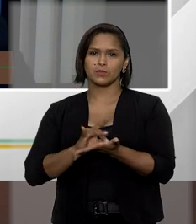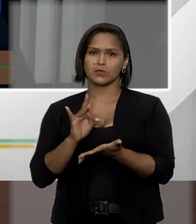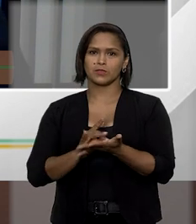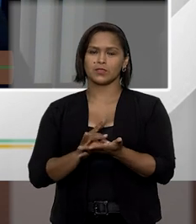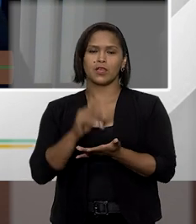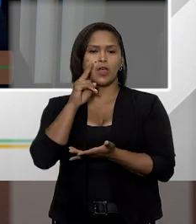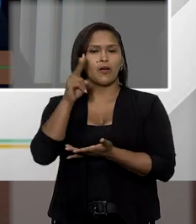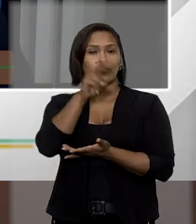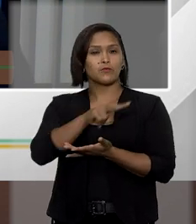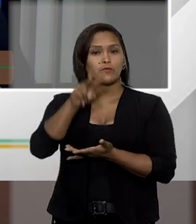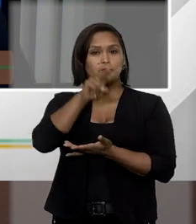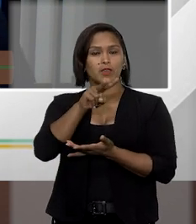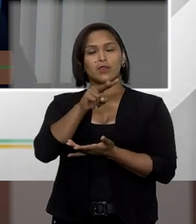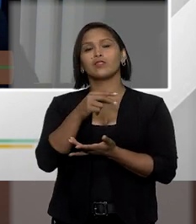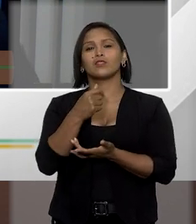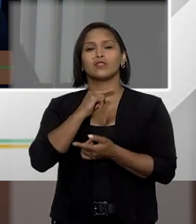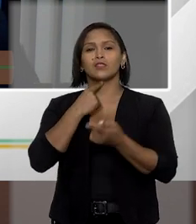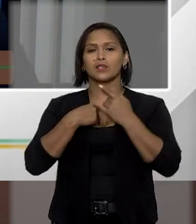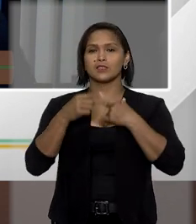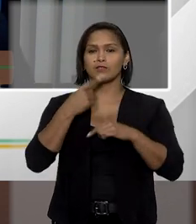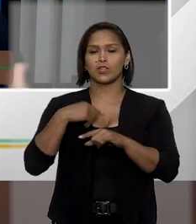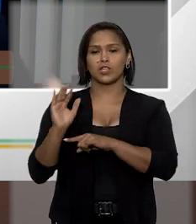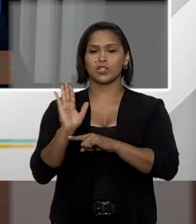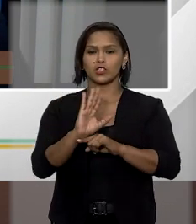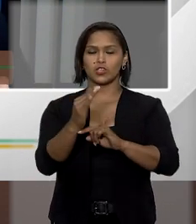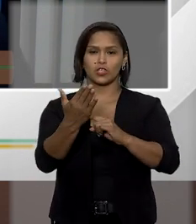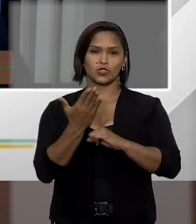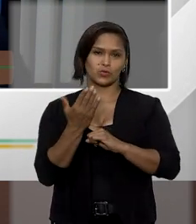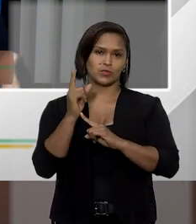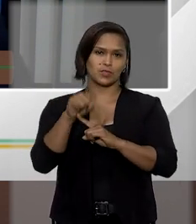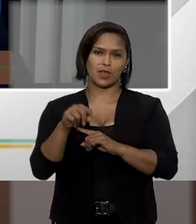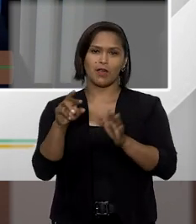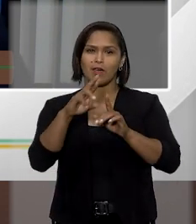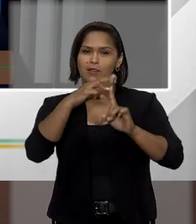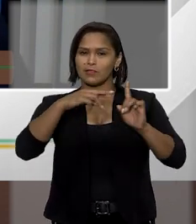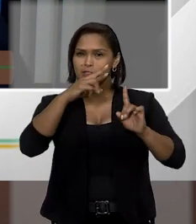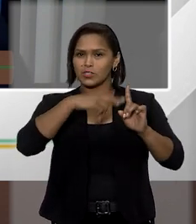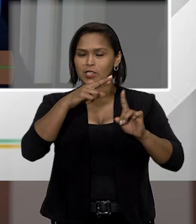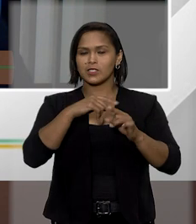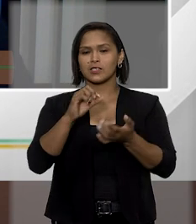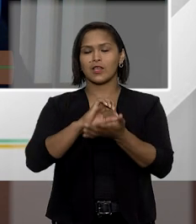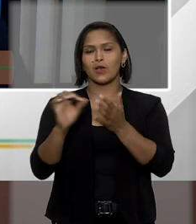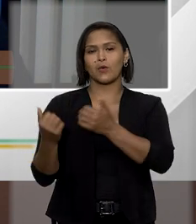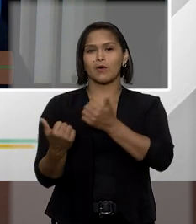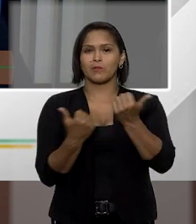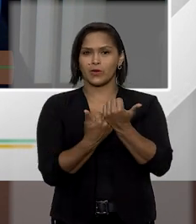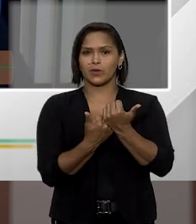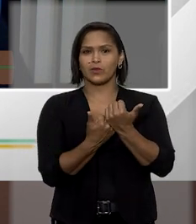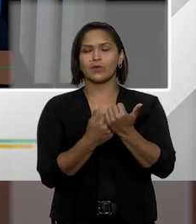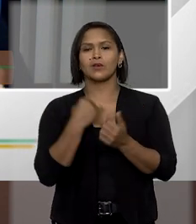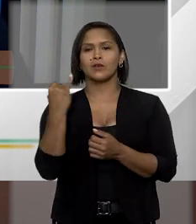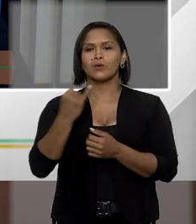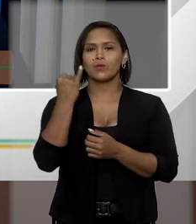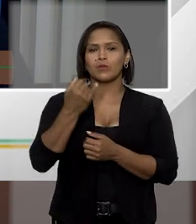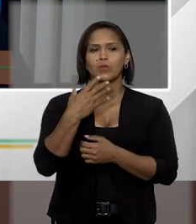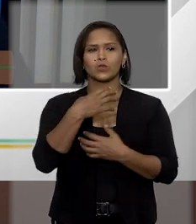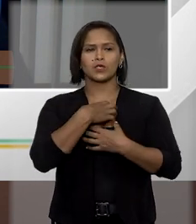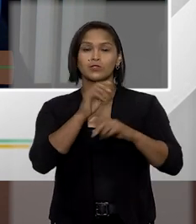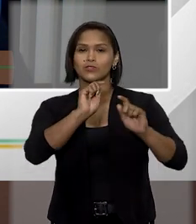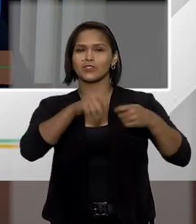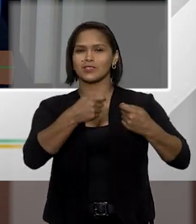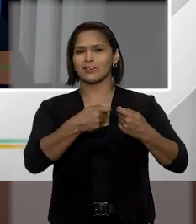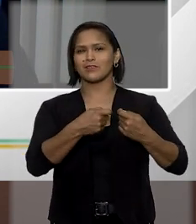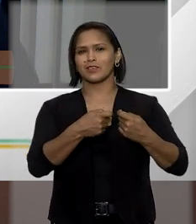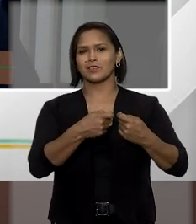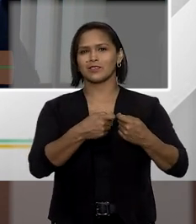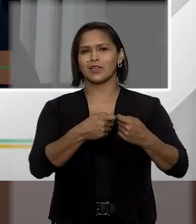eventualmente, ver nesta atitude, na colaboração ou na celebração do acordo de leniência, um importante mecanismo de